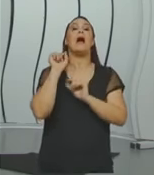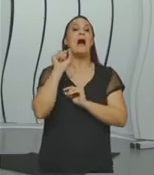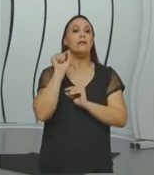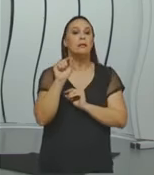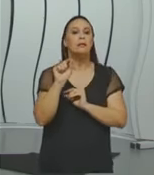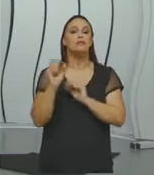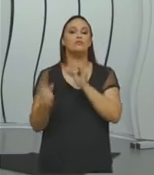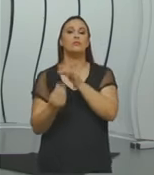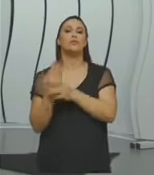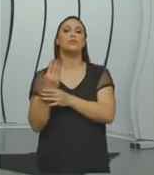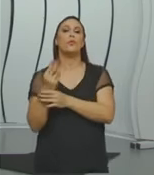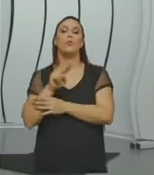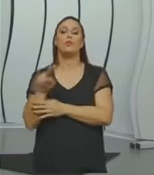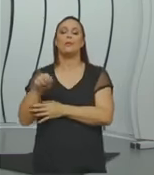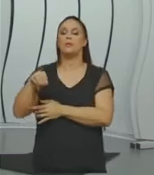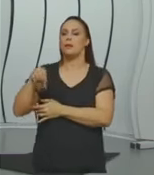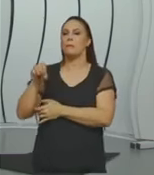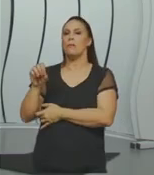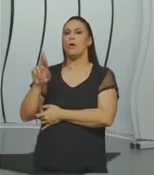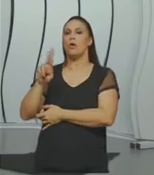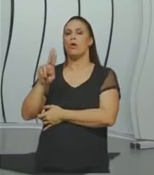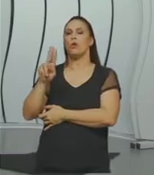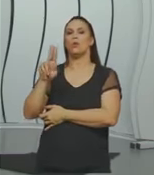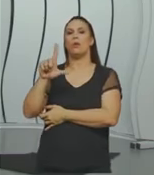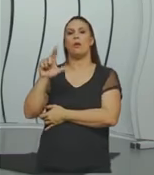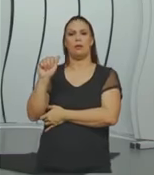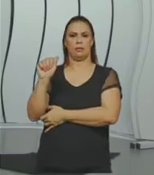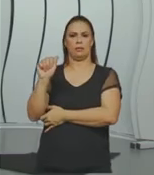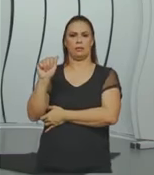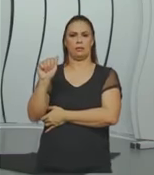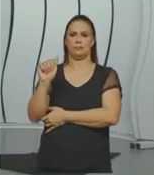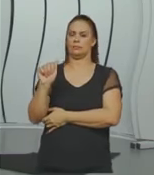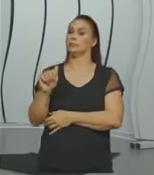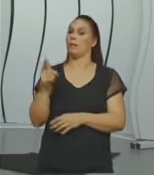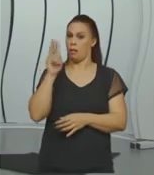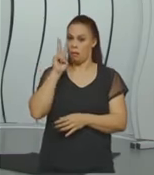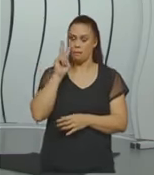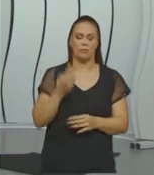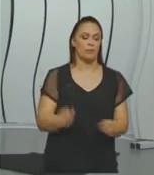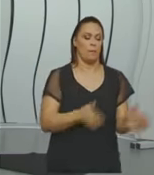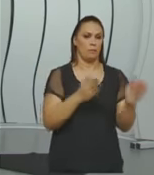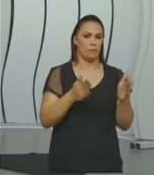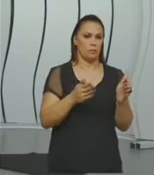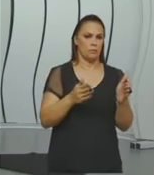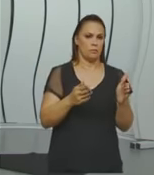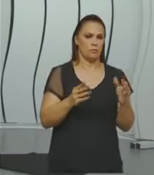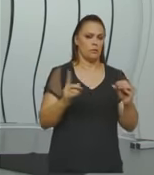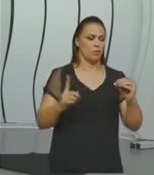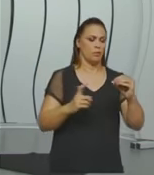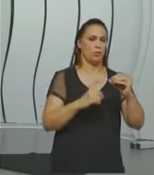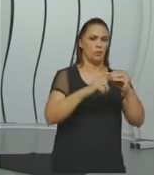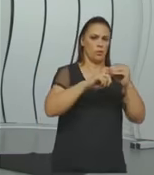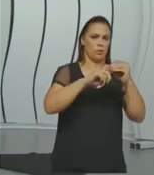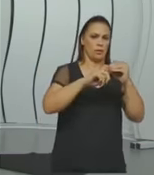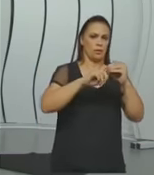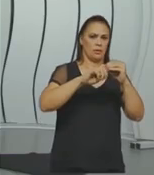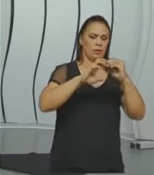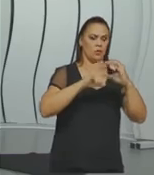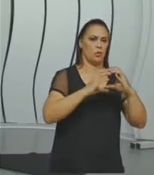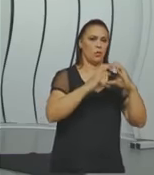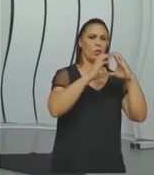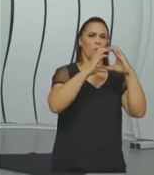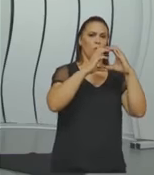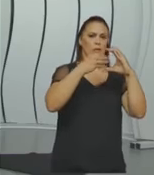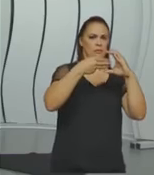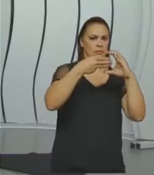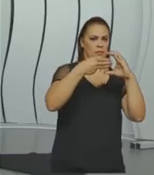Então vamos lá. Primeiro então, zigoto dividiu em sucessivas clivagens, formou-se então a mórula,